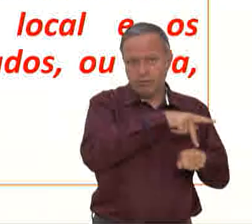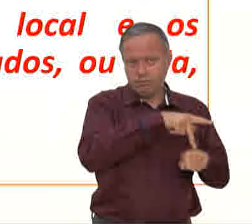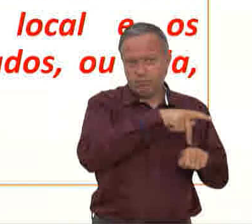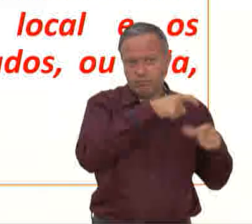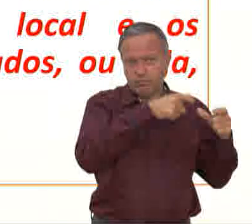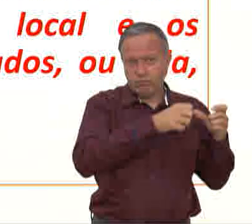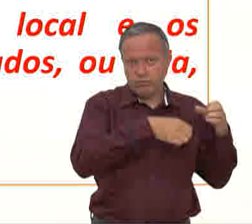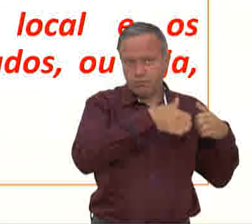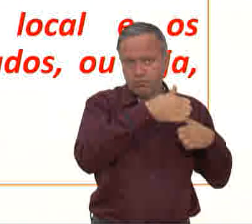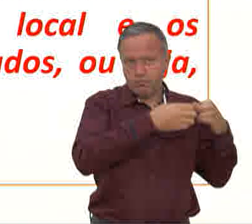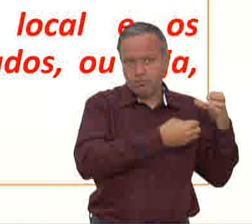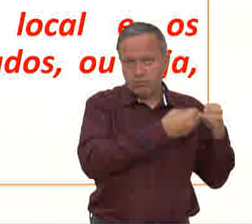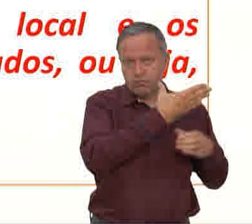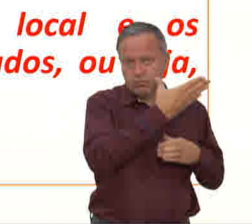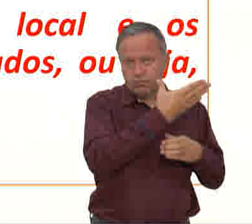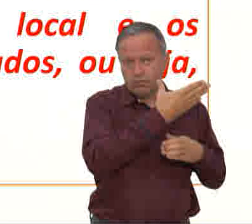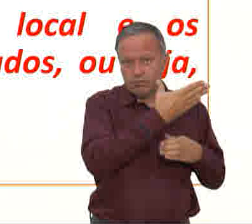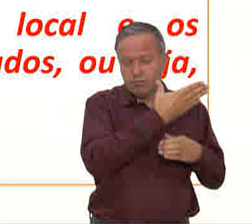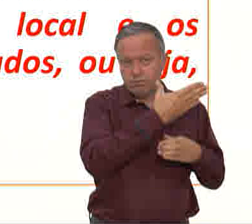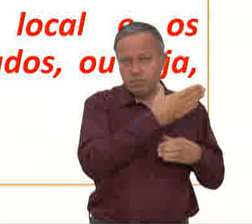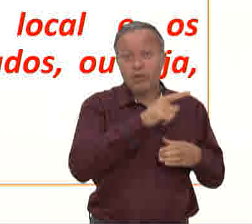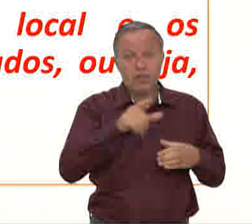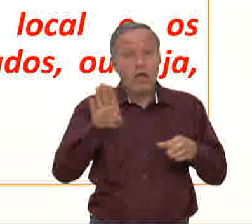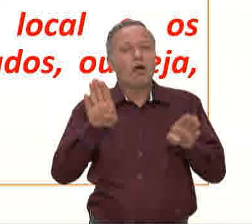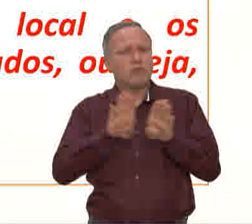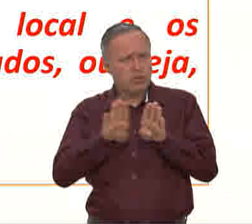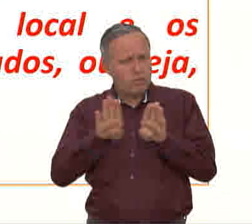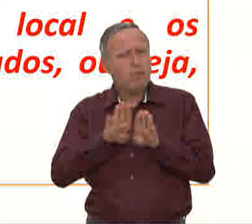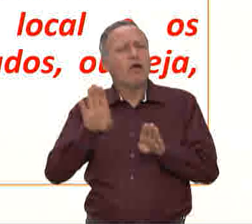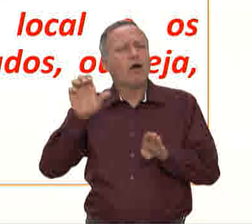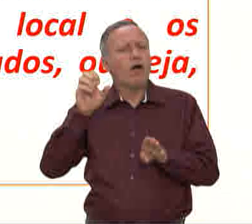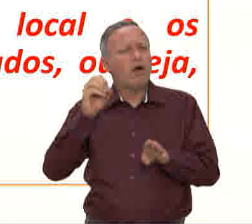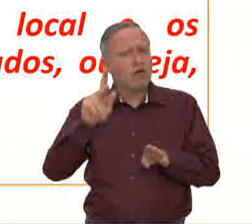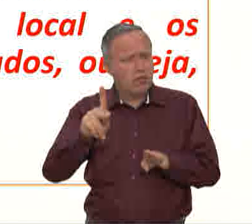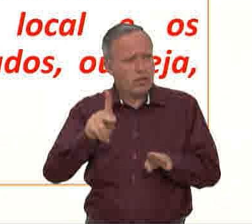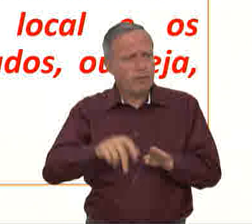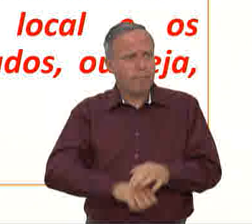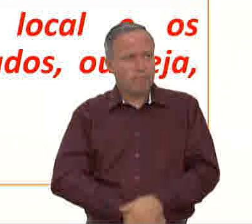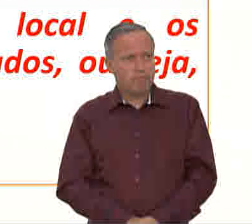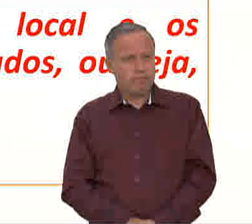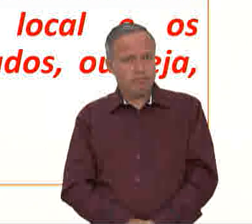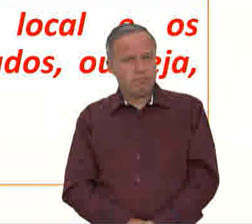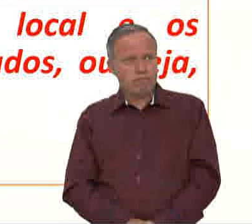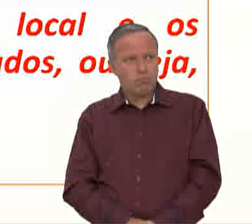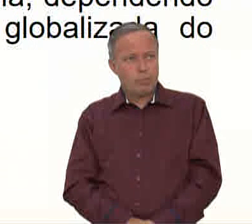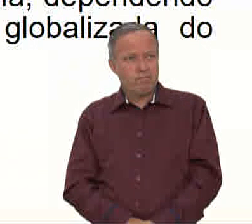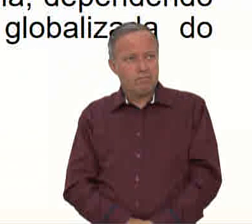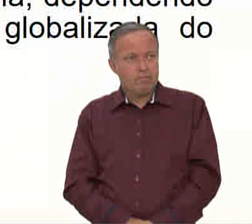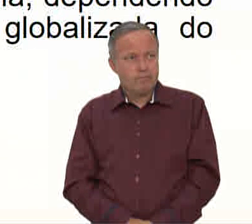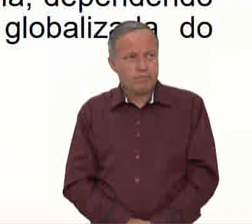fica ali naquele país, se você pensou nessa linha, você acertou, certo? Então, vamos lá.